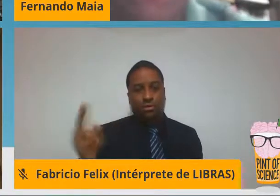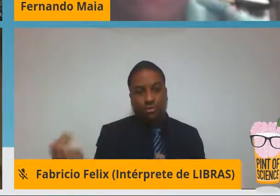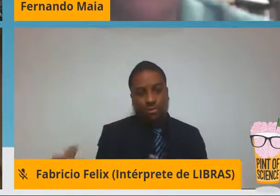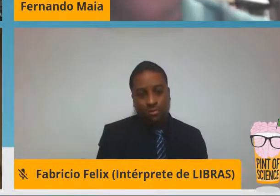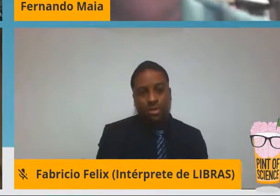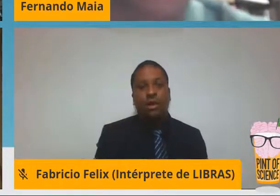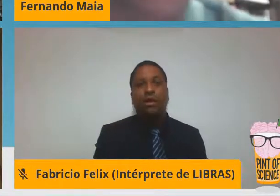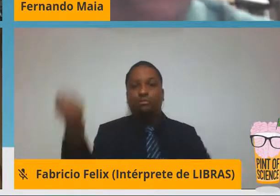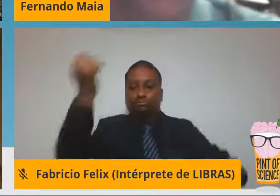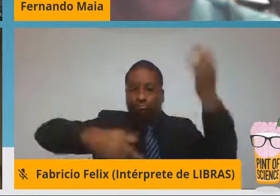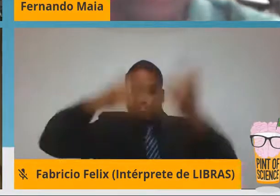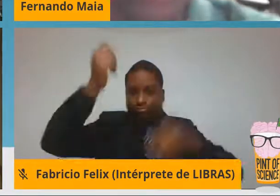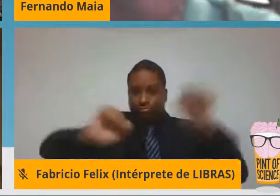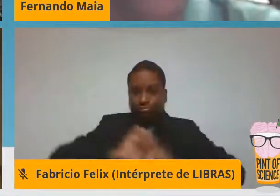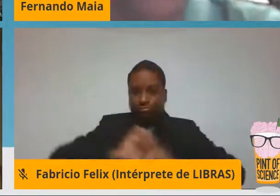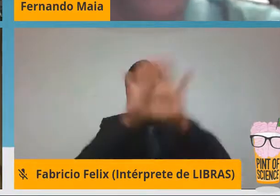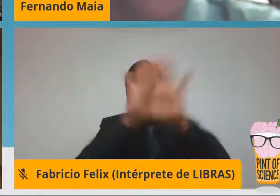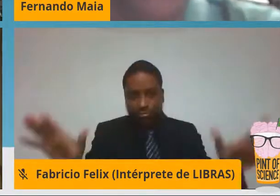muito, muito, muito bom.